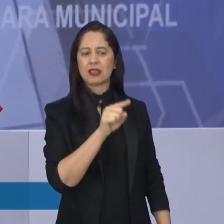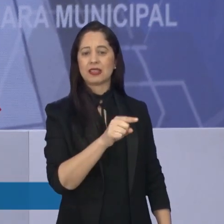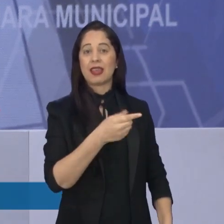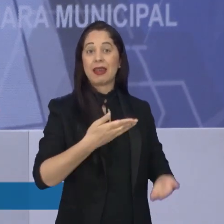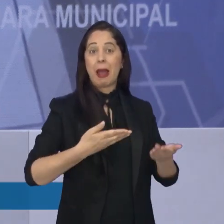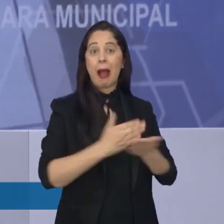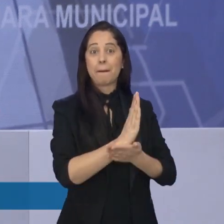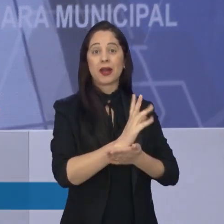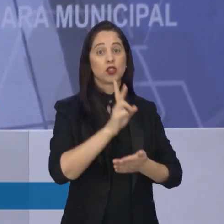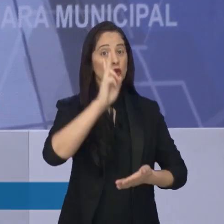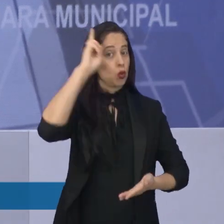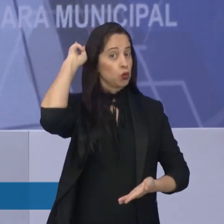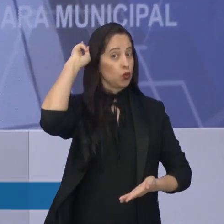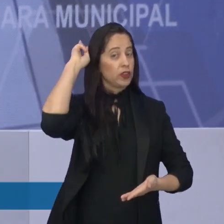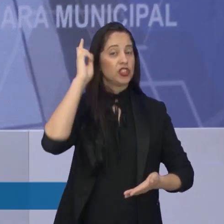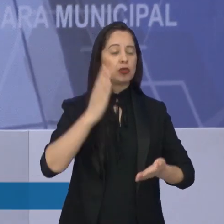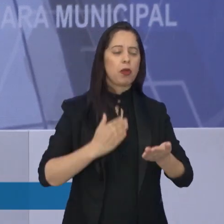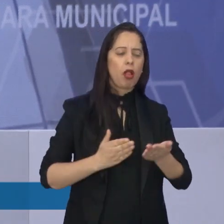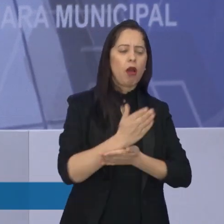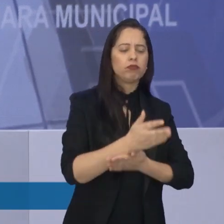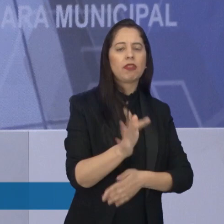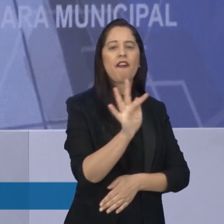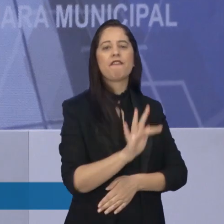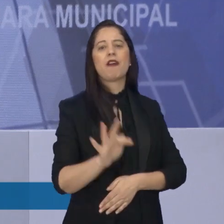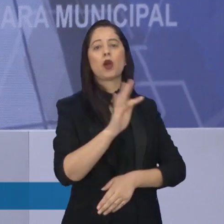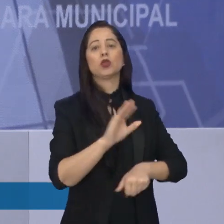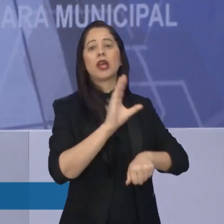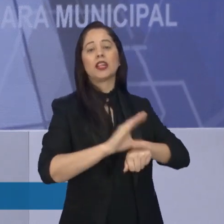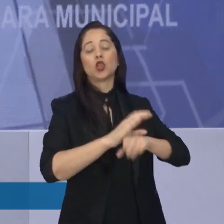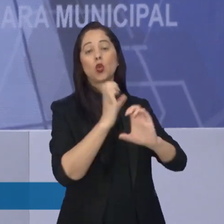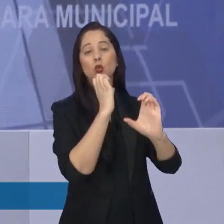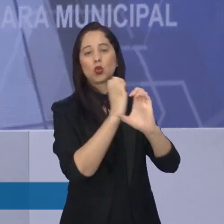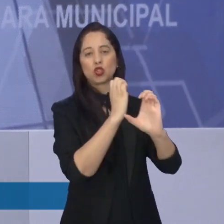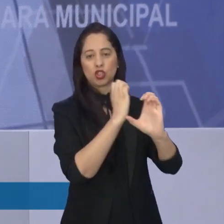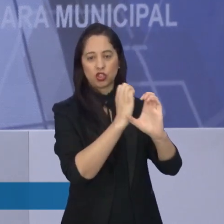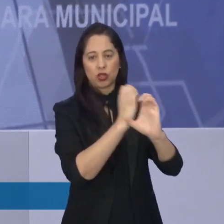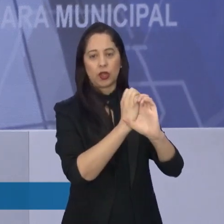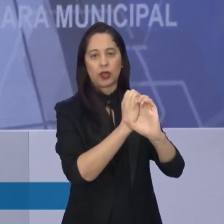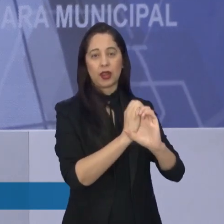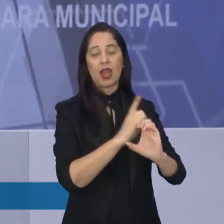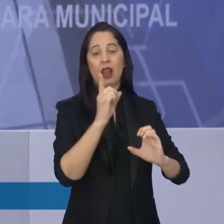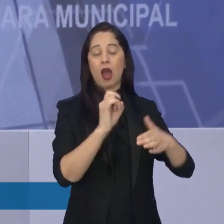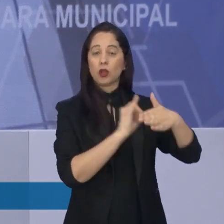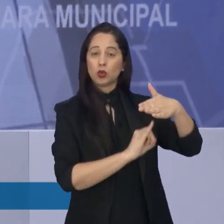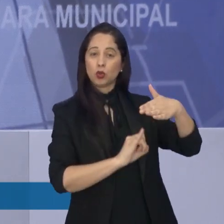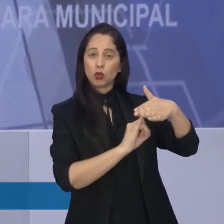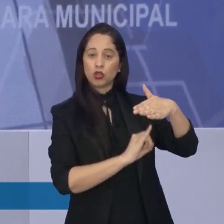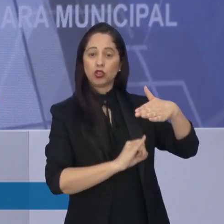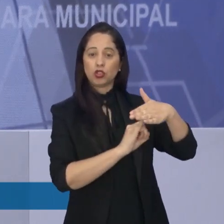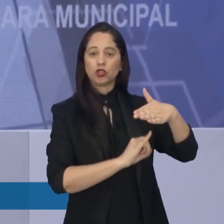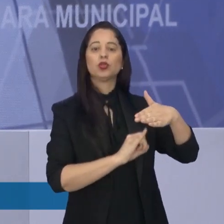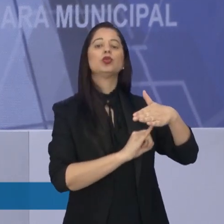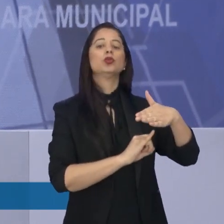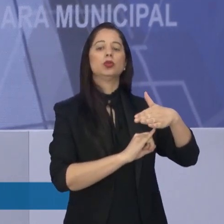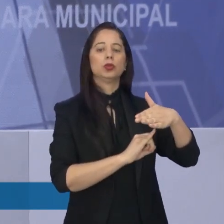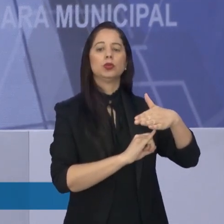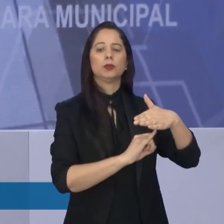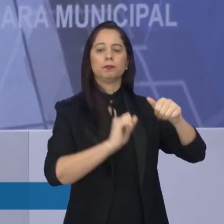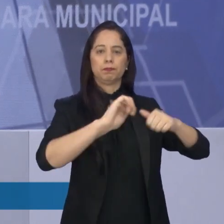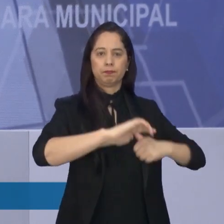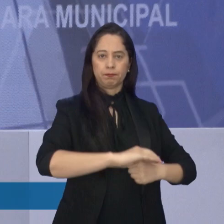no vestibular para ingresso no curso de engenharia do Instituto Tecnológico Aeronáutica